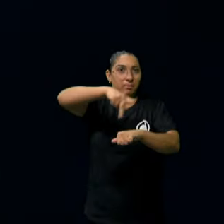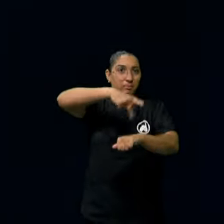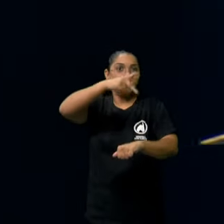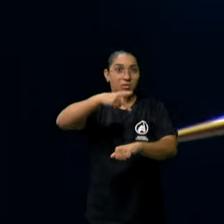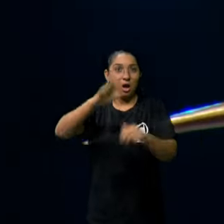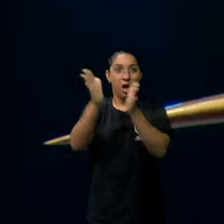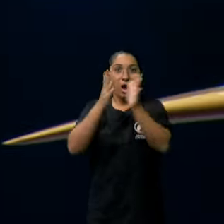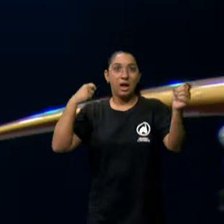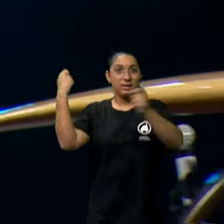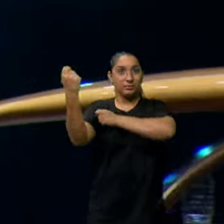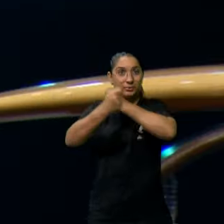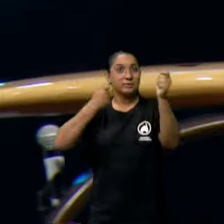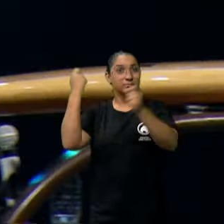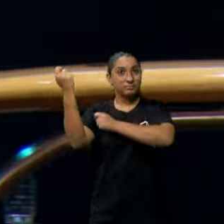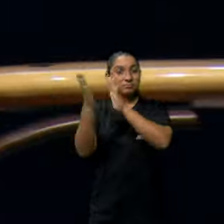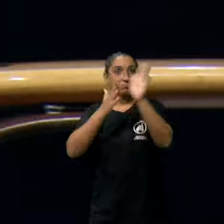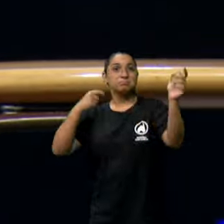aleluia